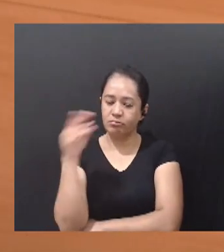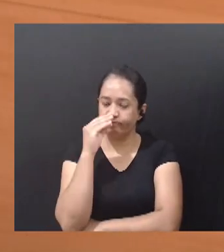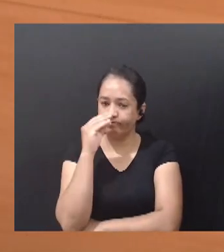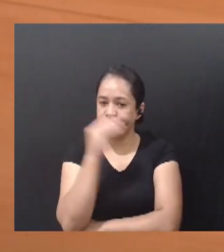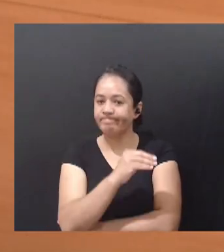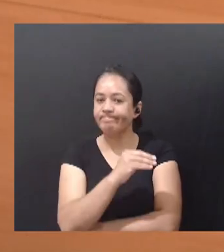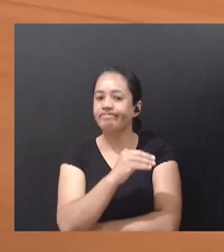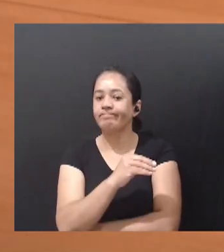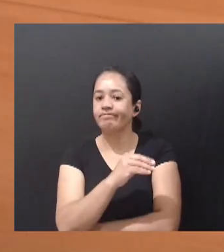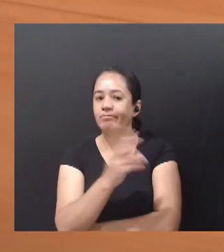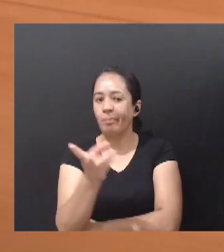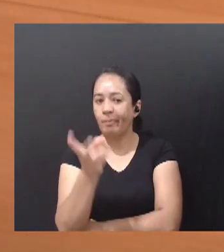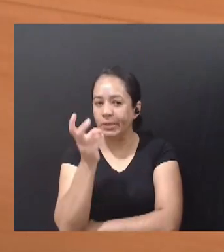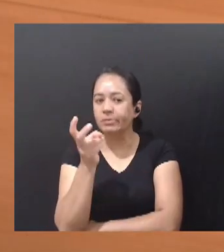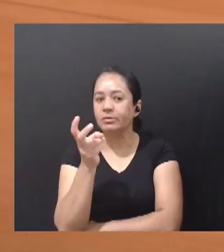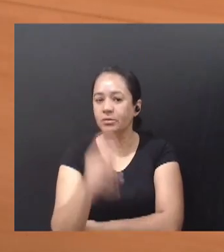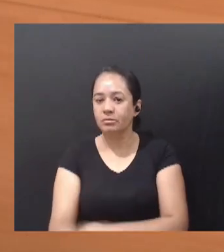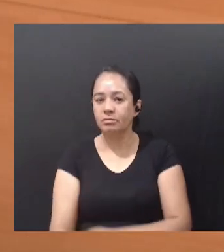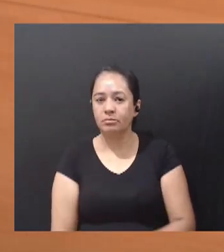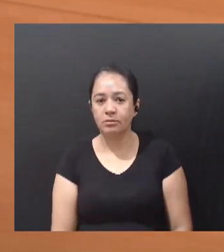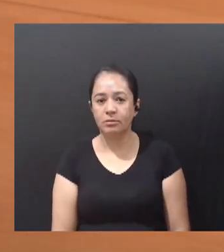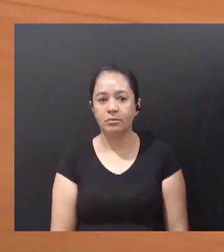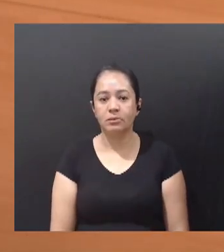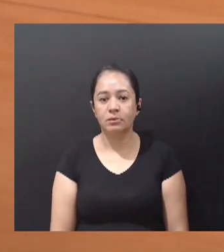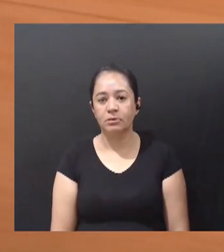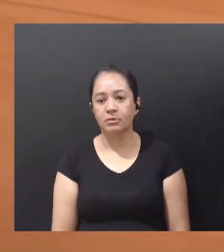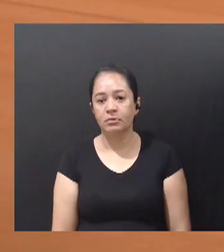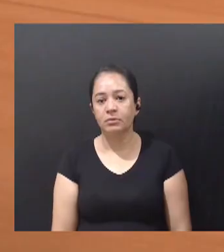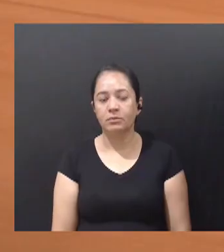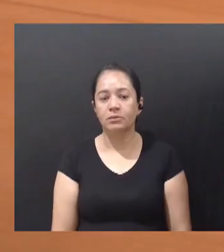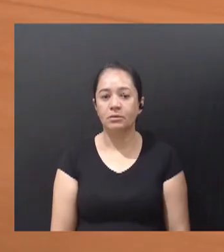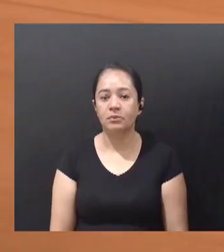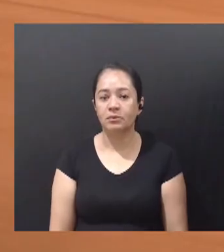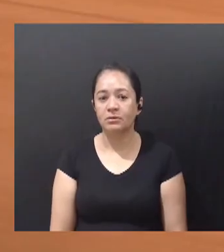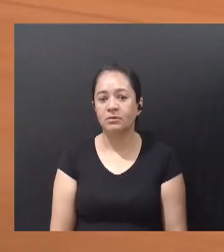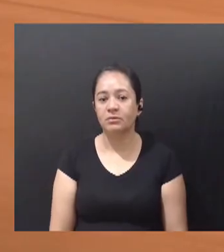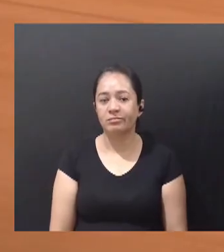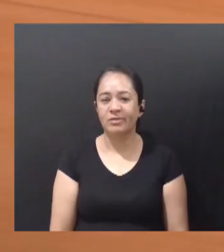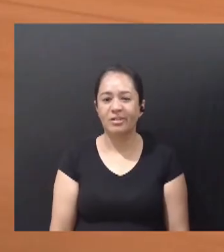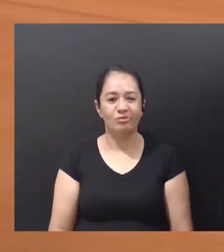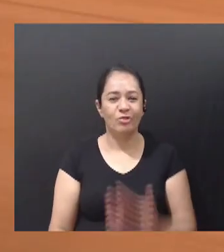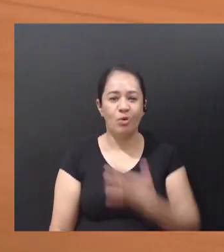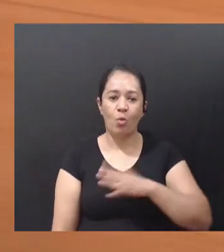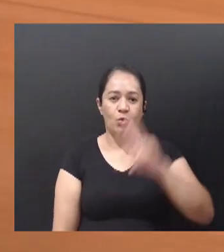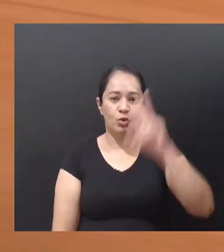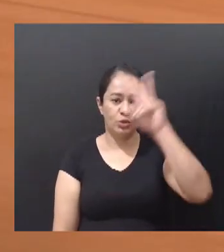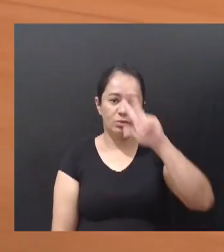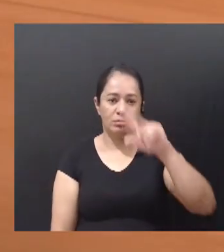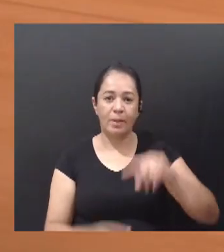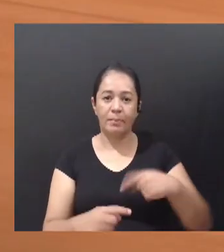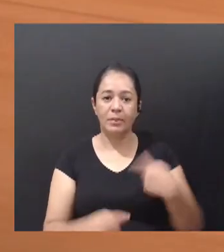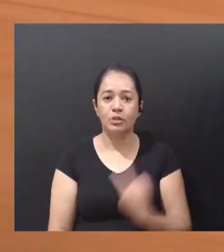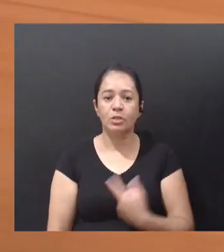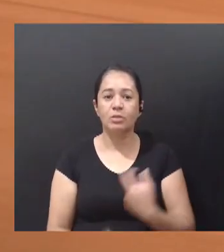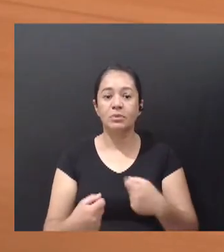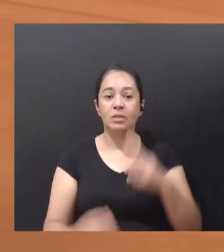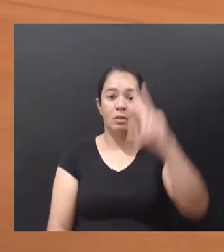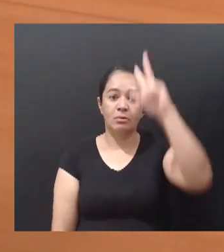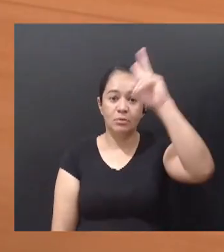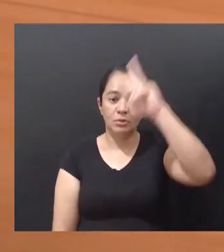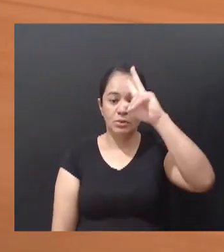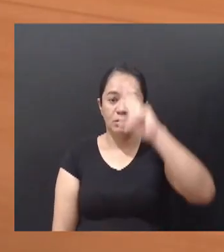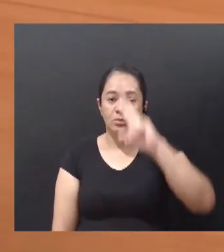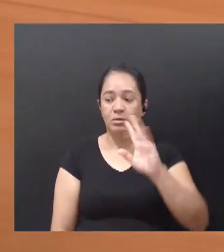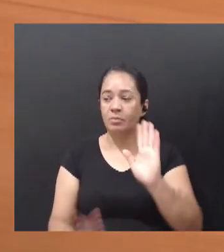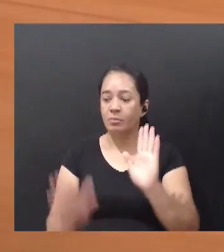fita que meio que não é muito da hora de lembrar, mas que às vezes a gente tem que lembrar pra olhar atualmente